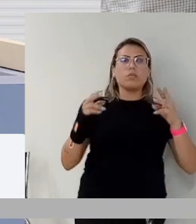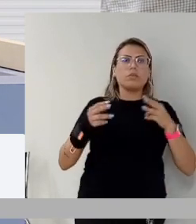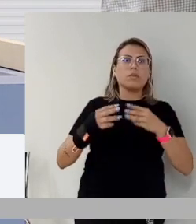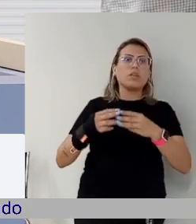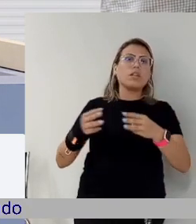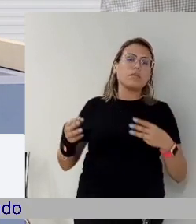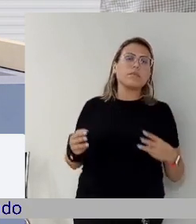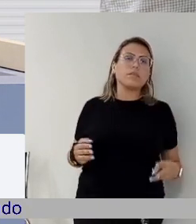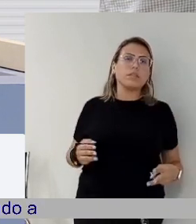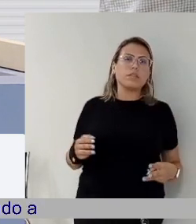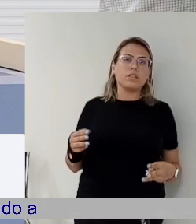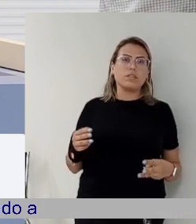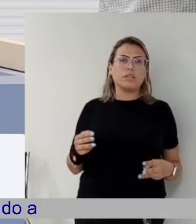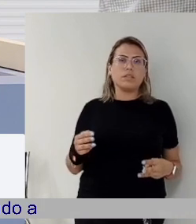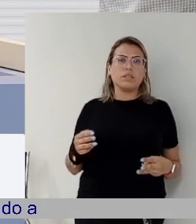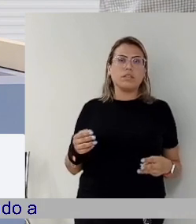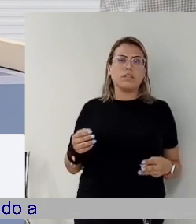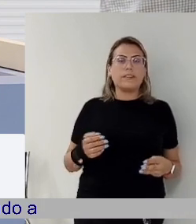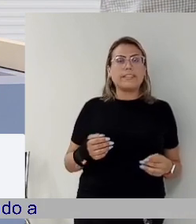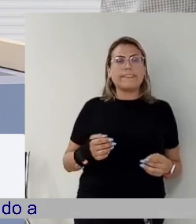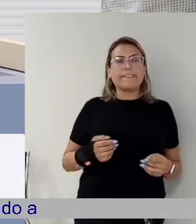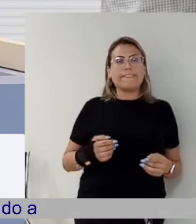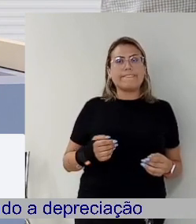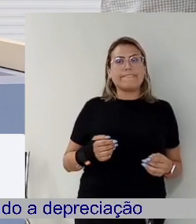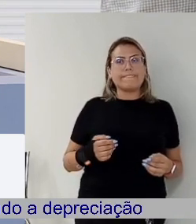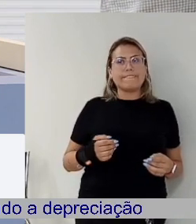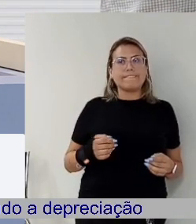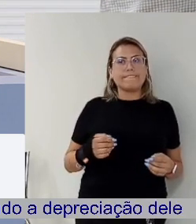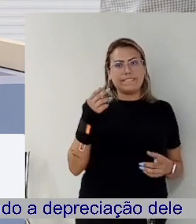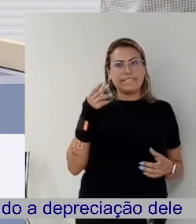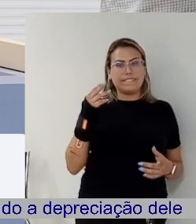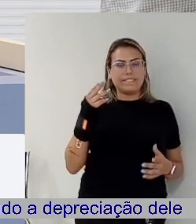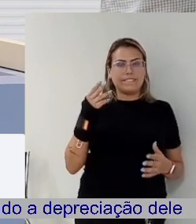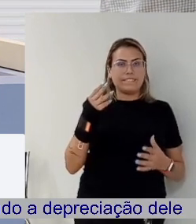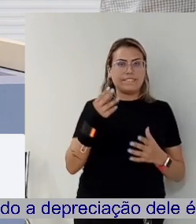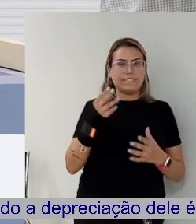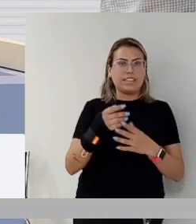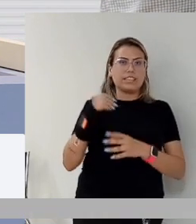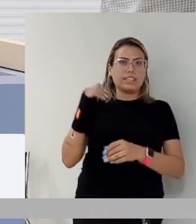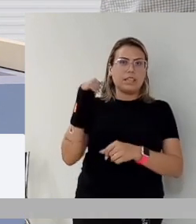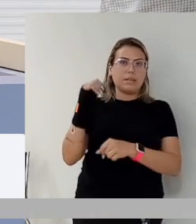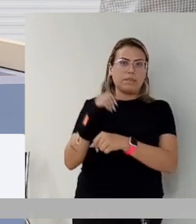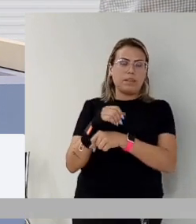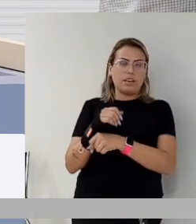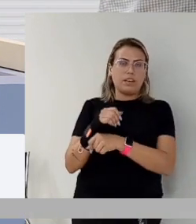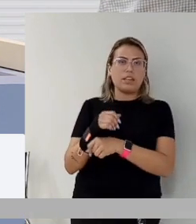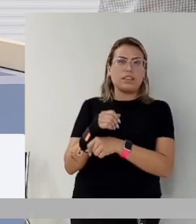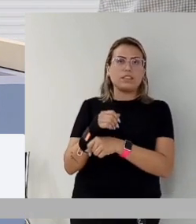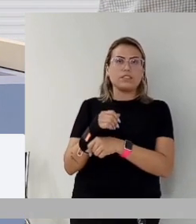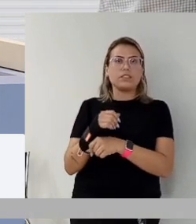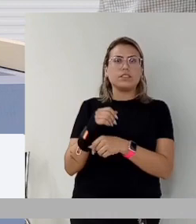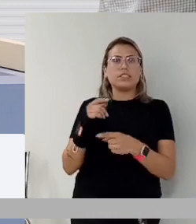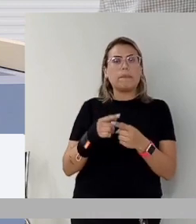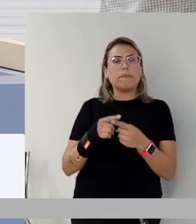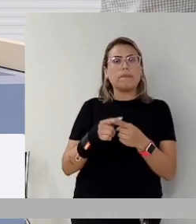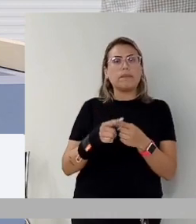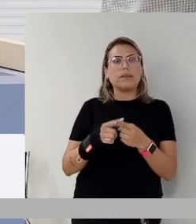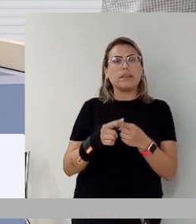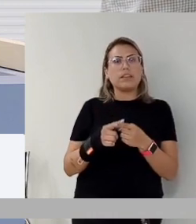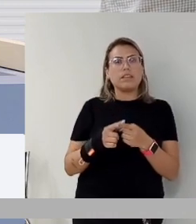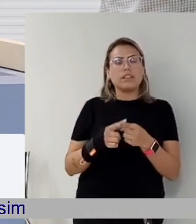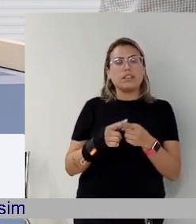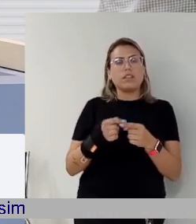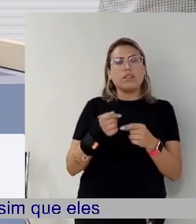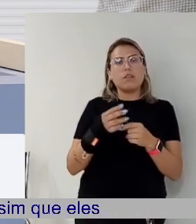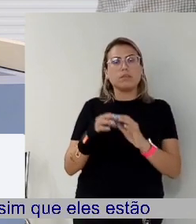mas era bom a população entender Quanto custou a quanto tempo tá parado e quais são a os planejamentos para